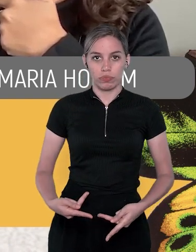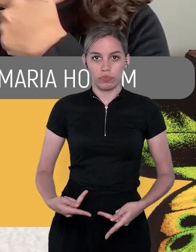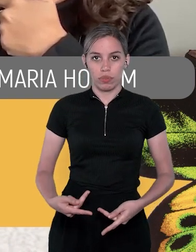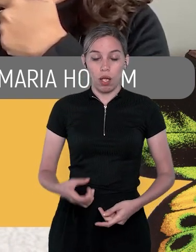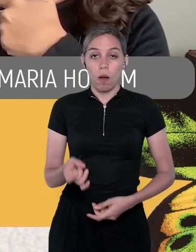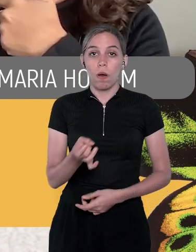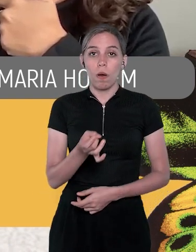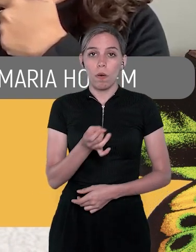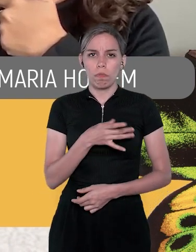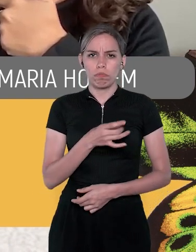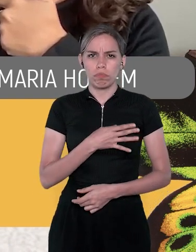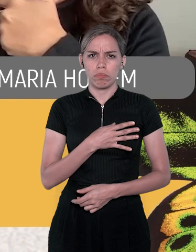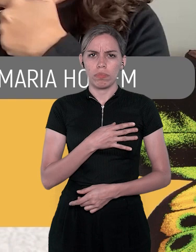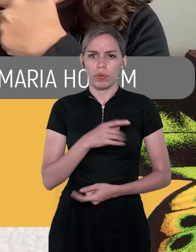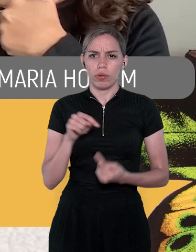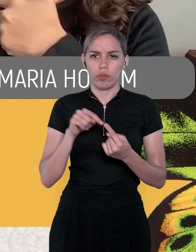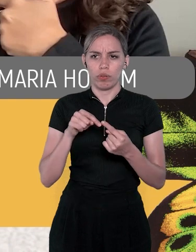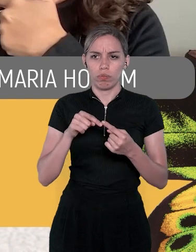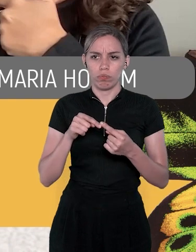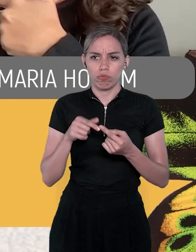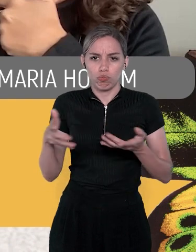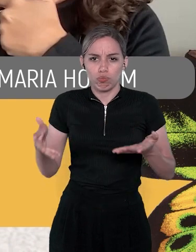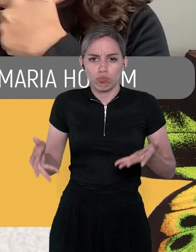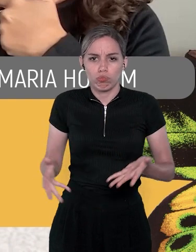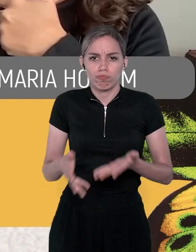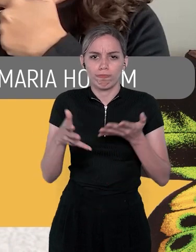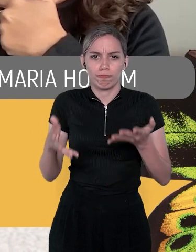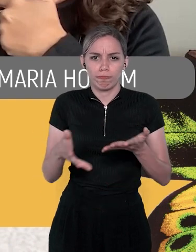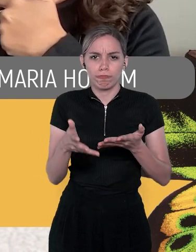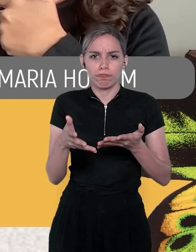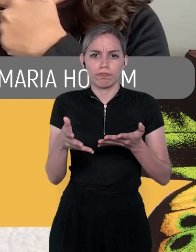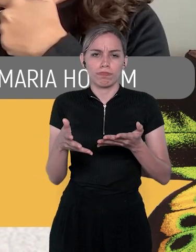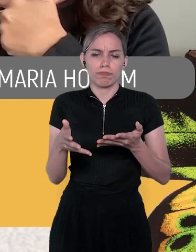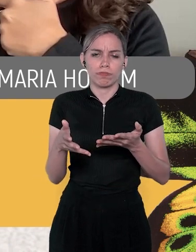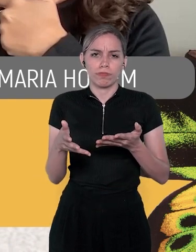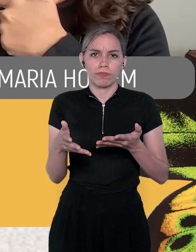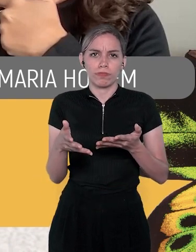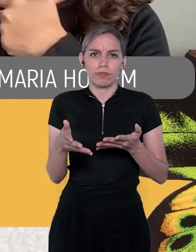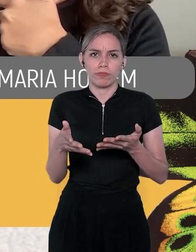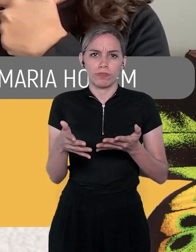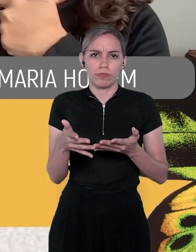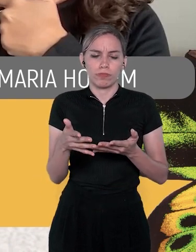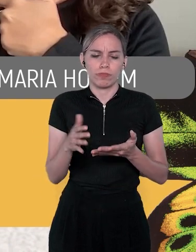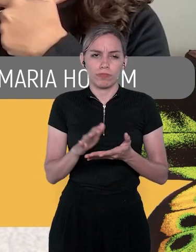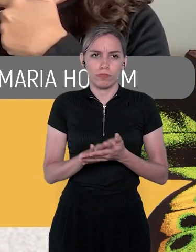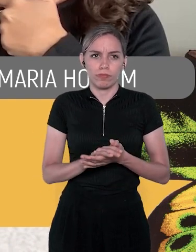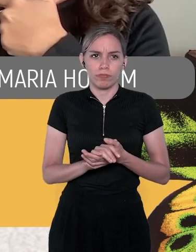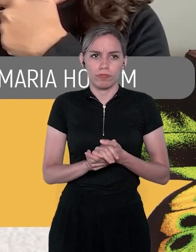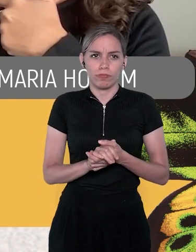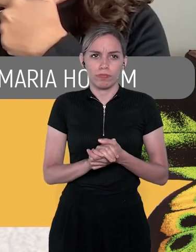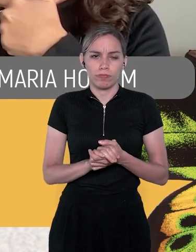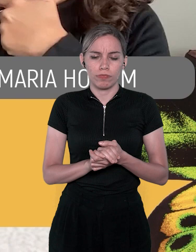E o medo ele provoca essas reações muito